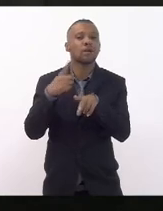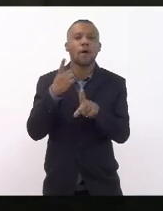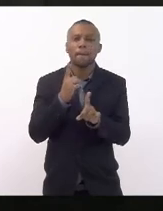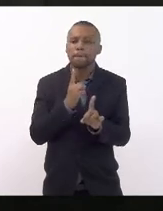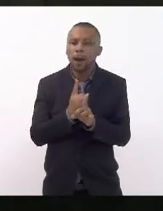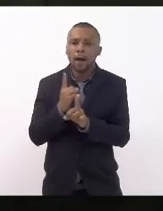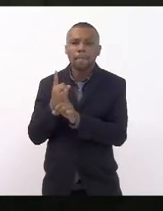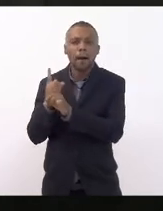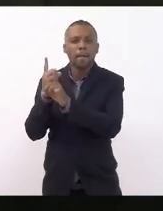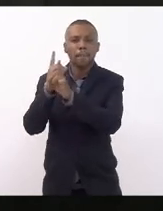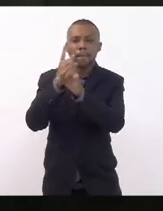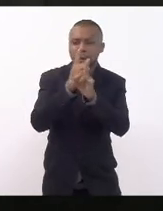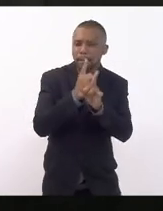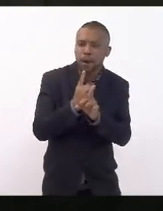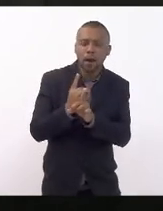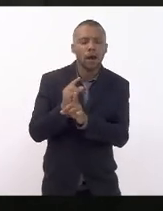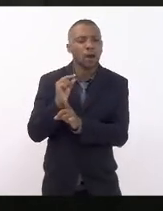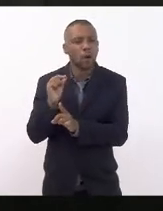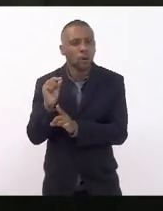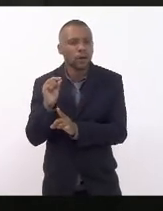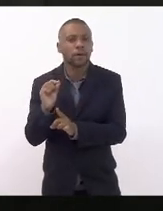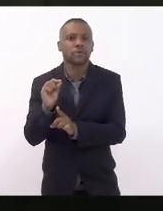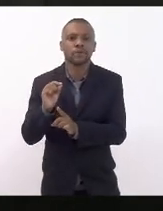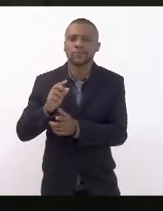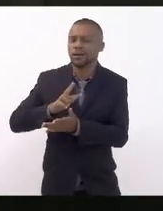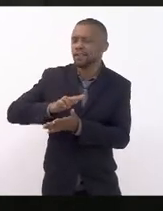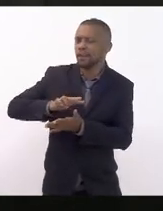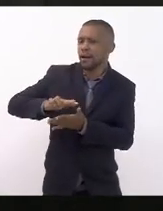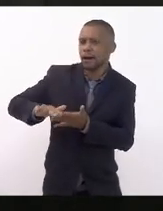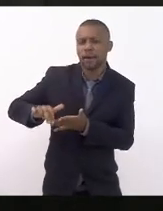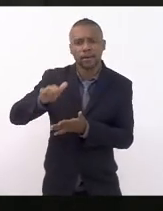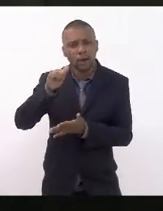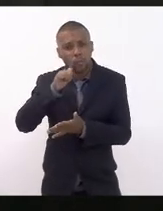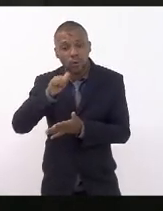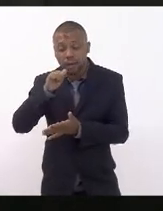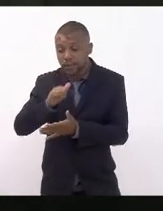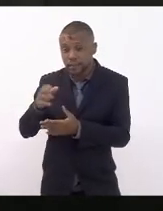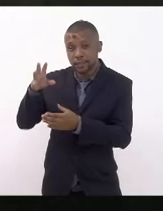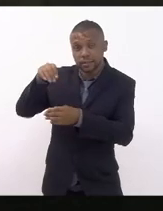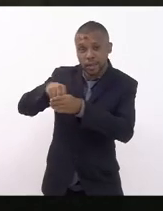identificamos, senhoras e senhores, várias mulheres ali dentro